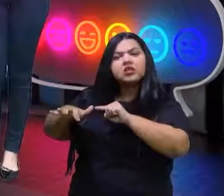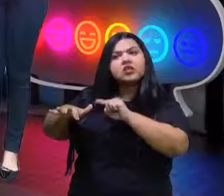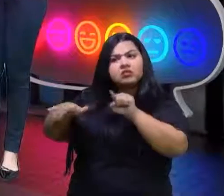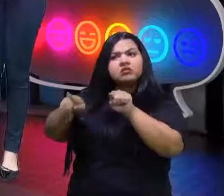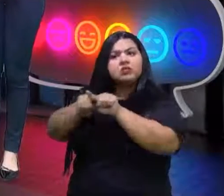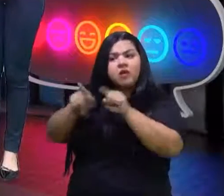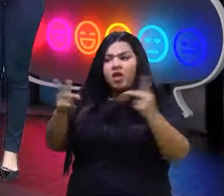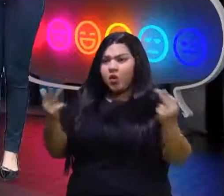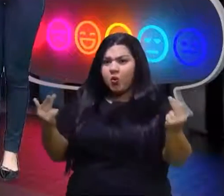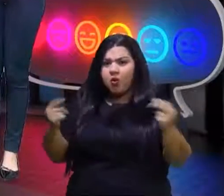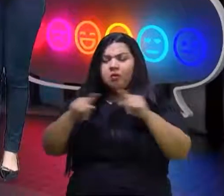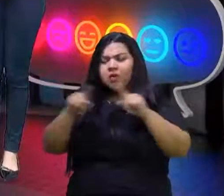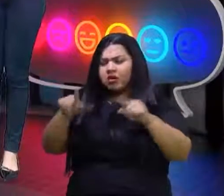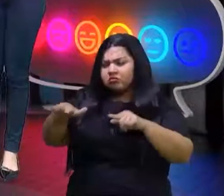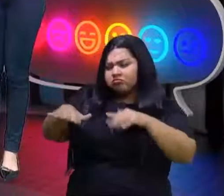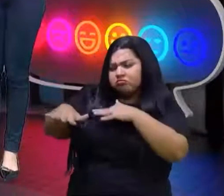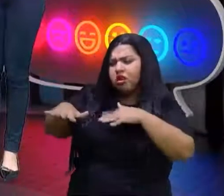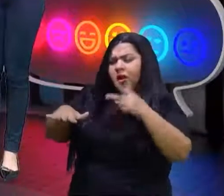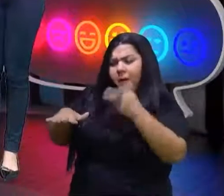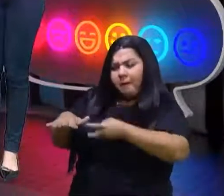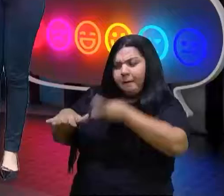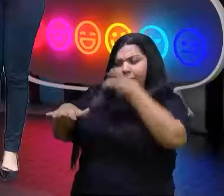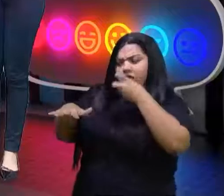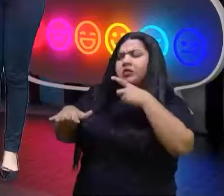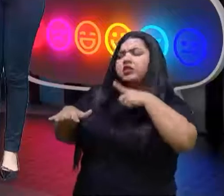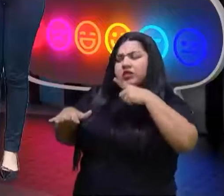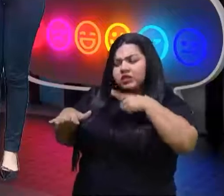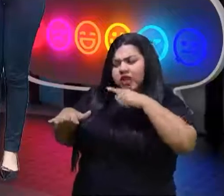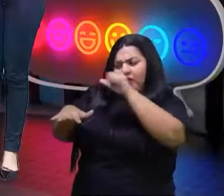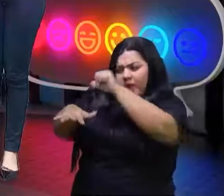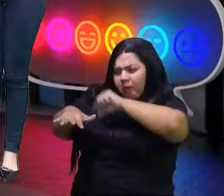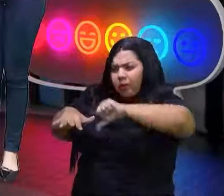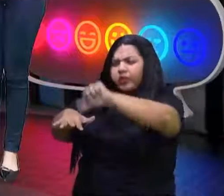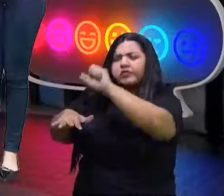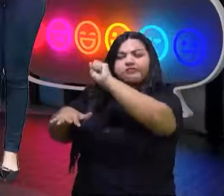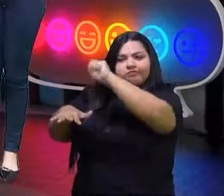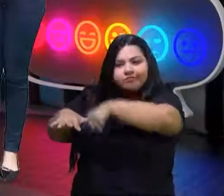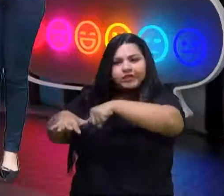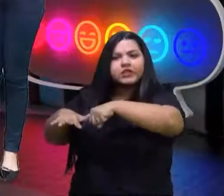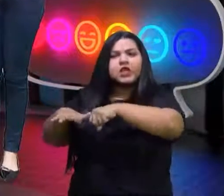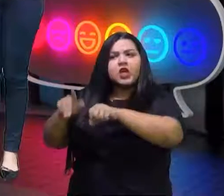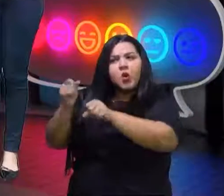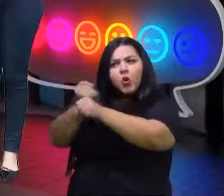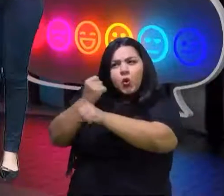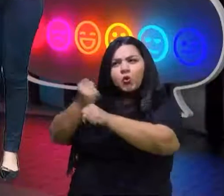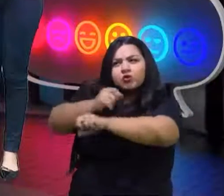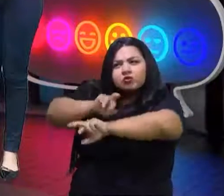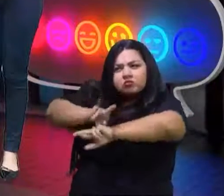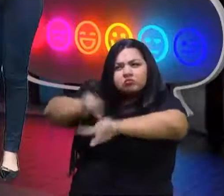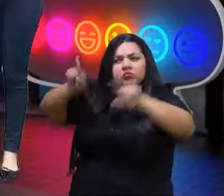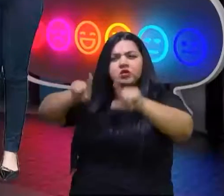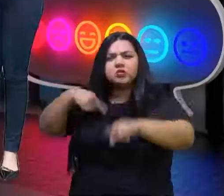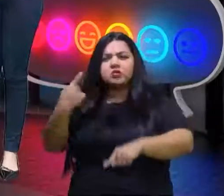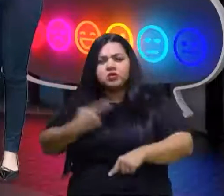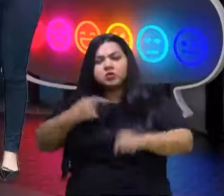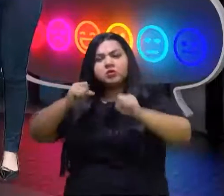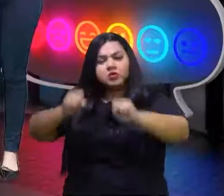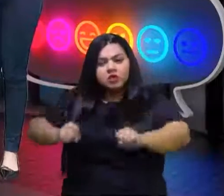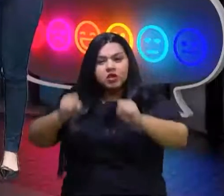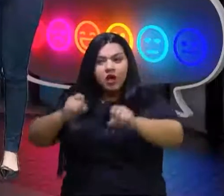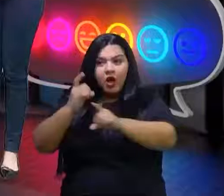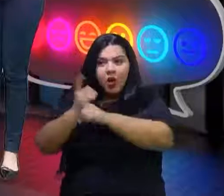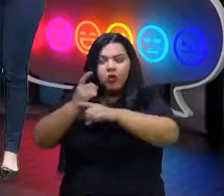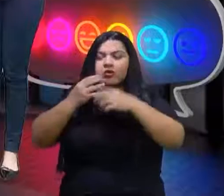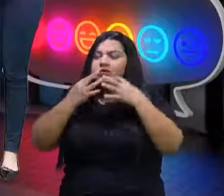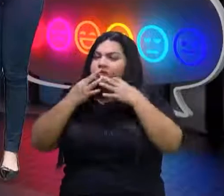gente percebe que teve ali a ação humana, com uma construção bem diferenciada do que a gente pode encontrar de uma